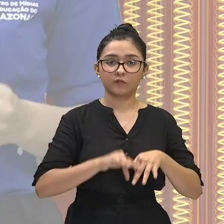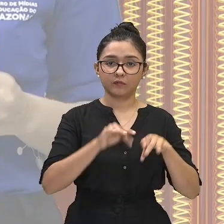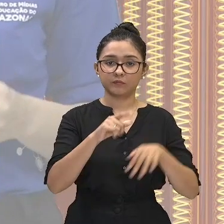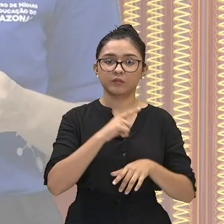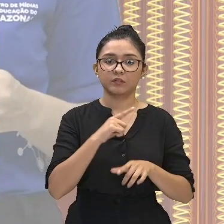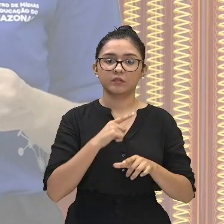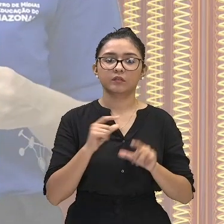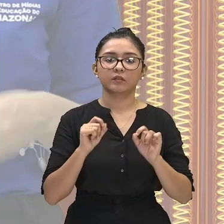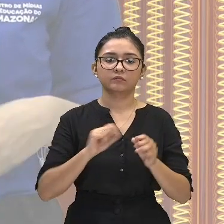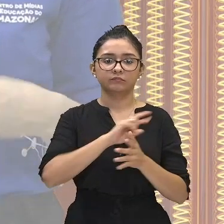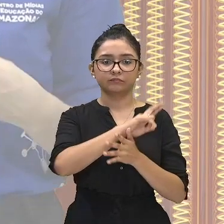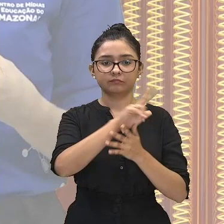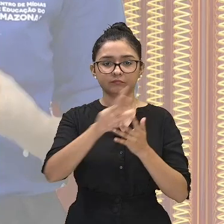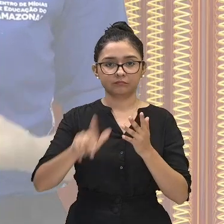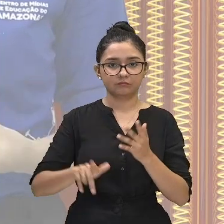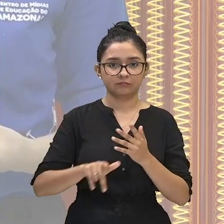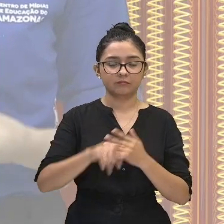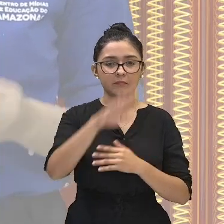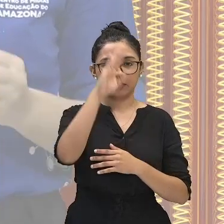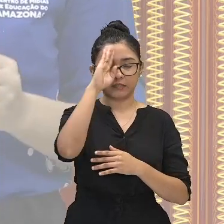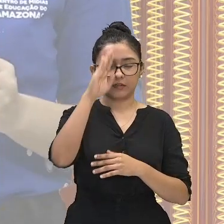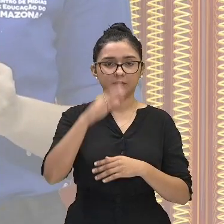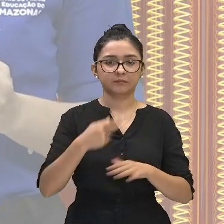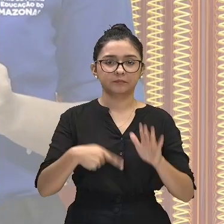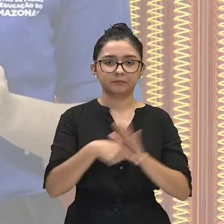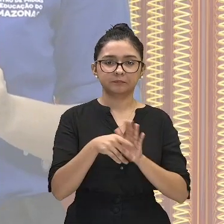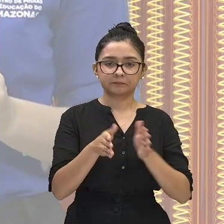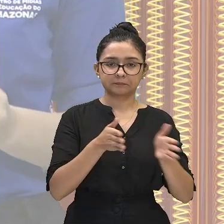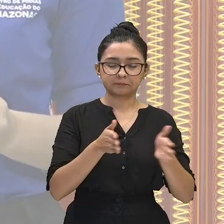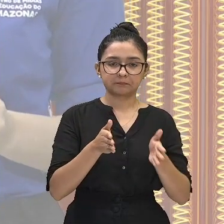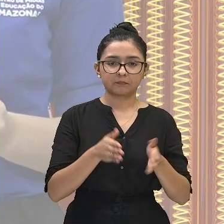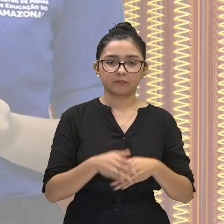uma diversidade militar. Então,